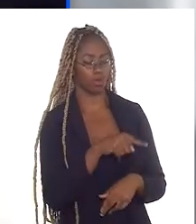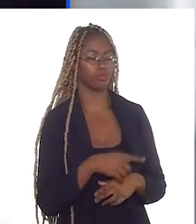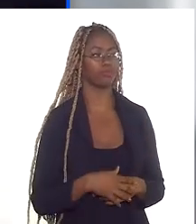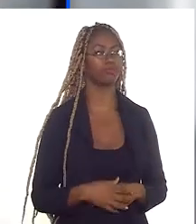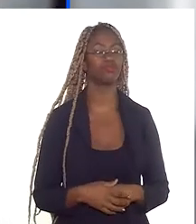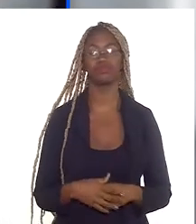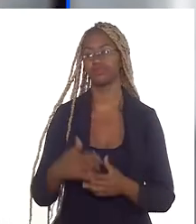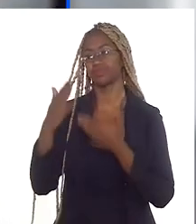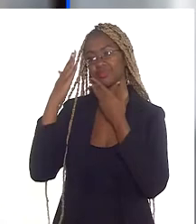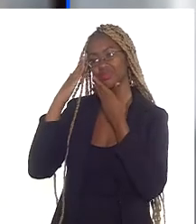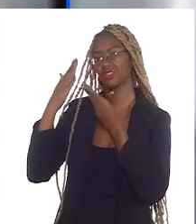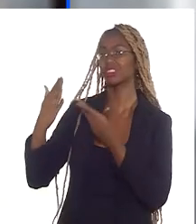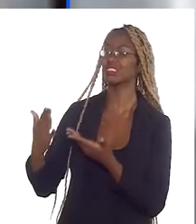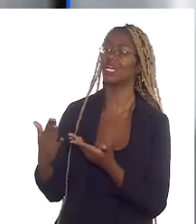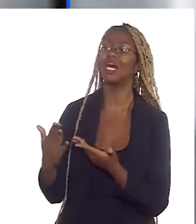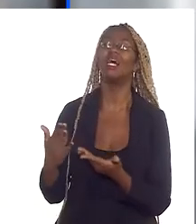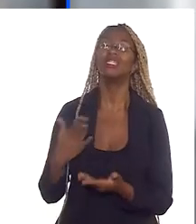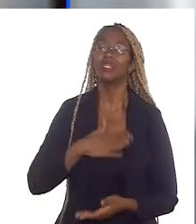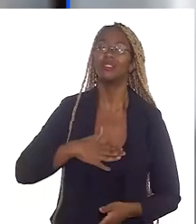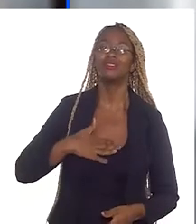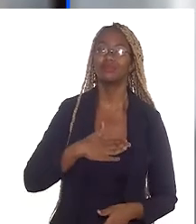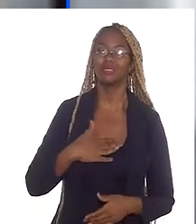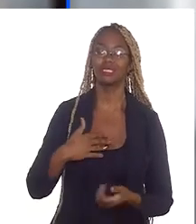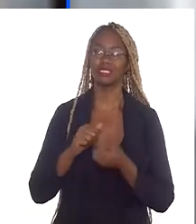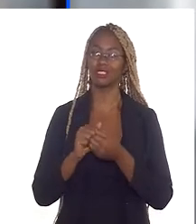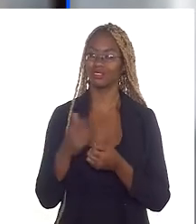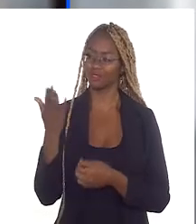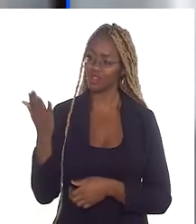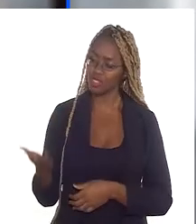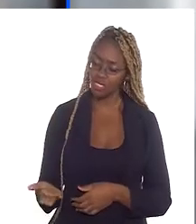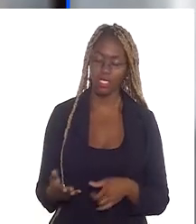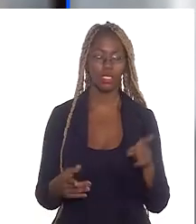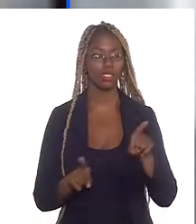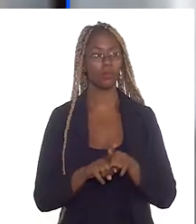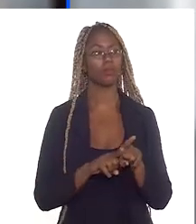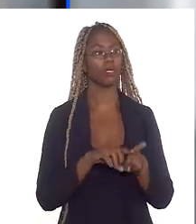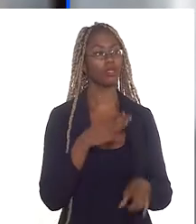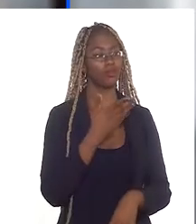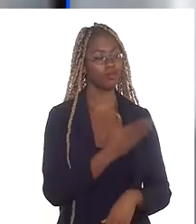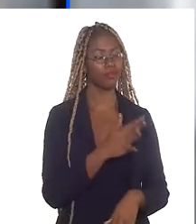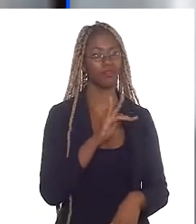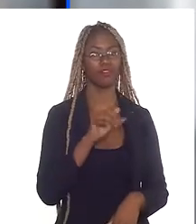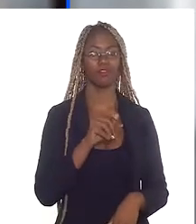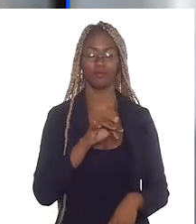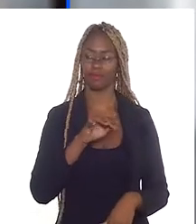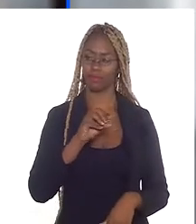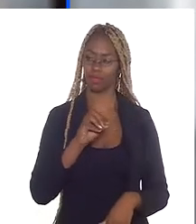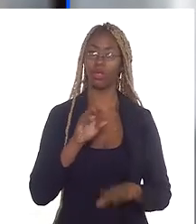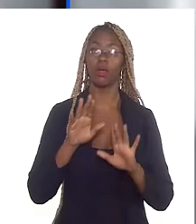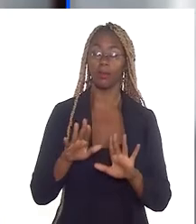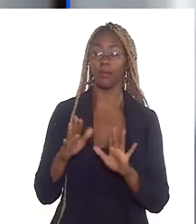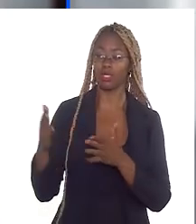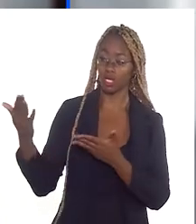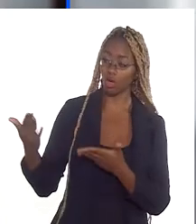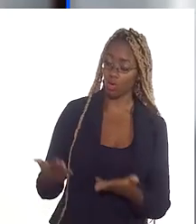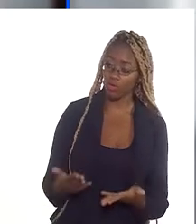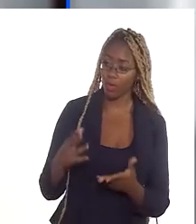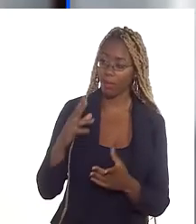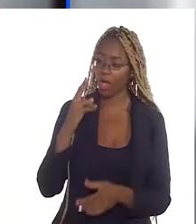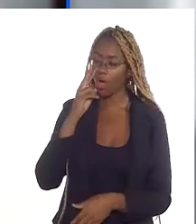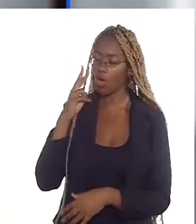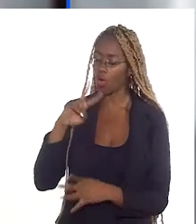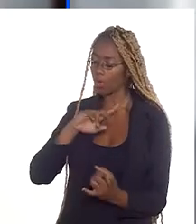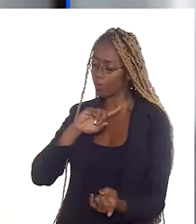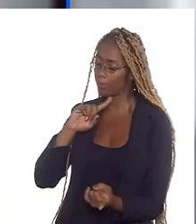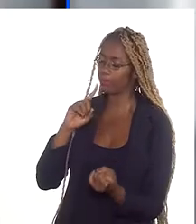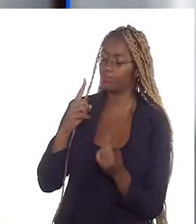problema bom obrigada Fernanda um prazer tá contigo e também com a Fabíola é é importante assim eu vou fazer um convite para gente olhar para